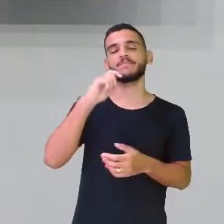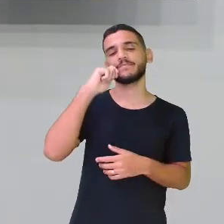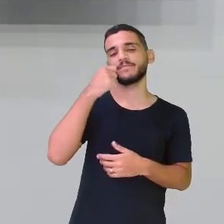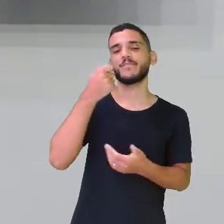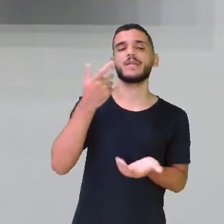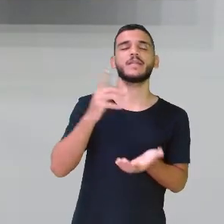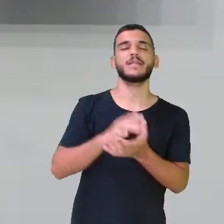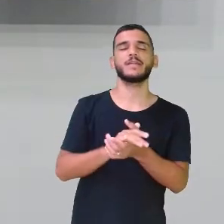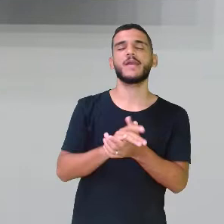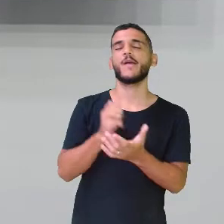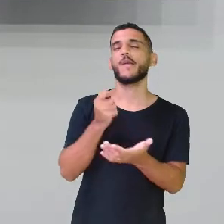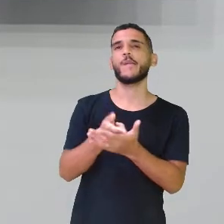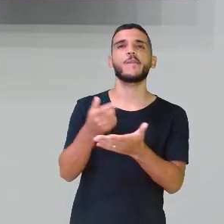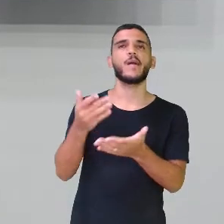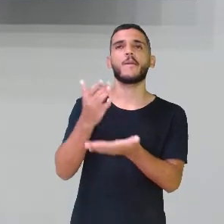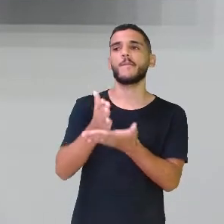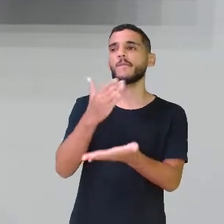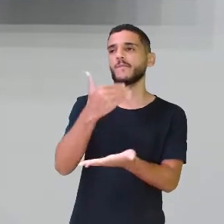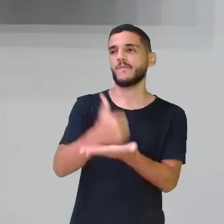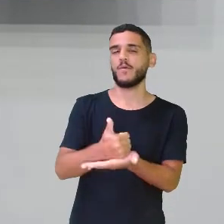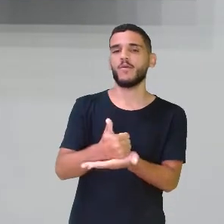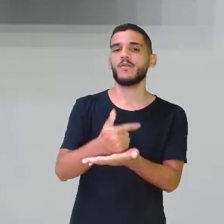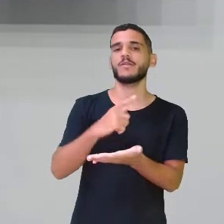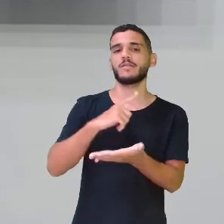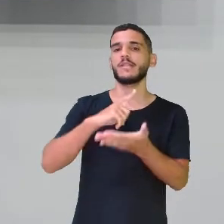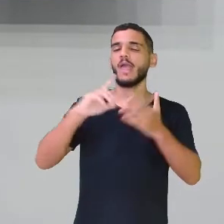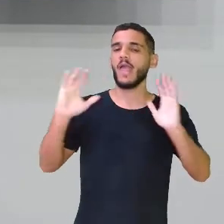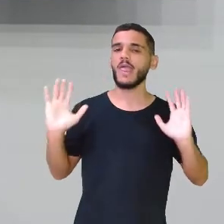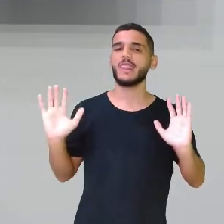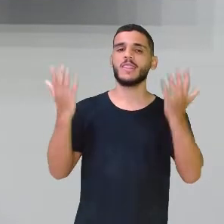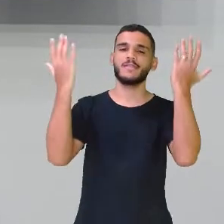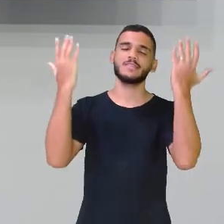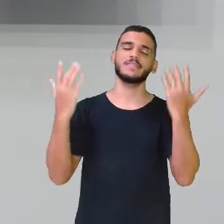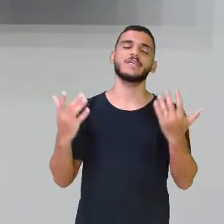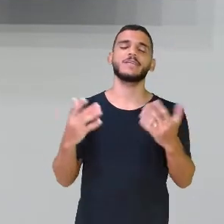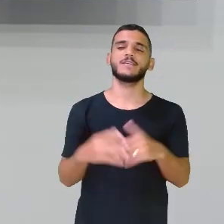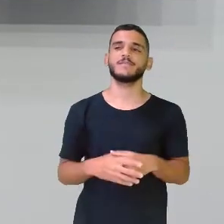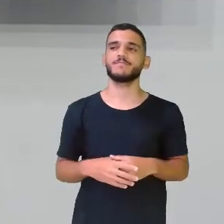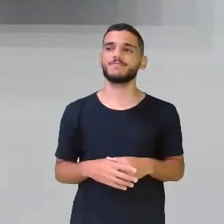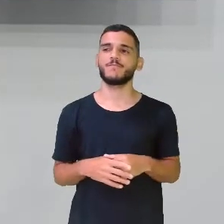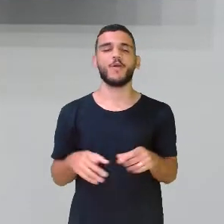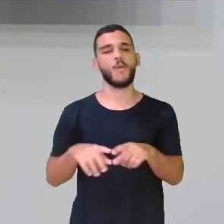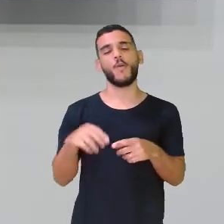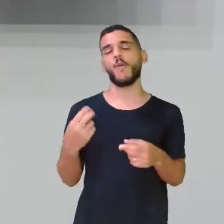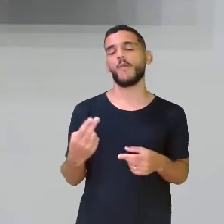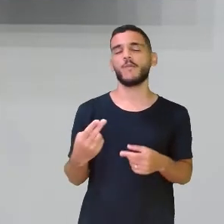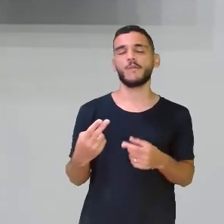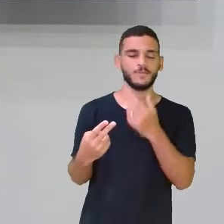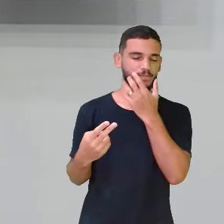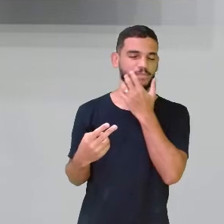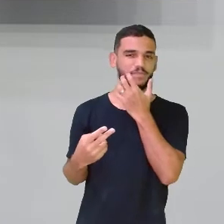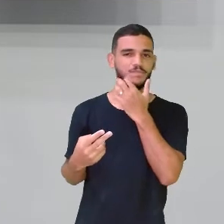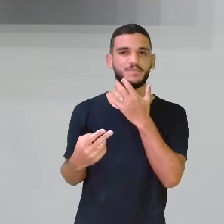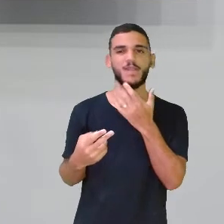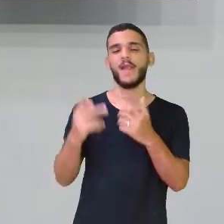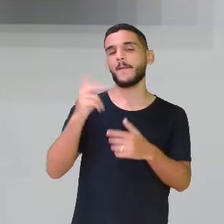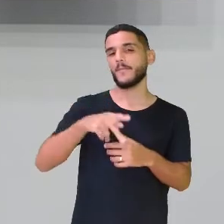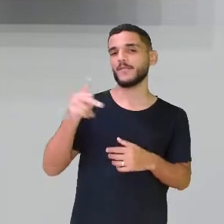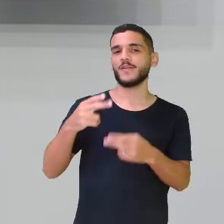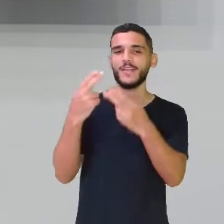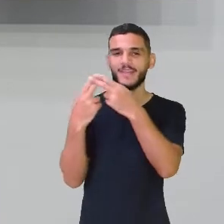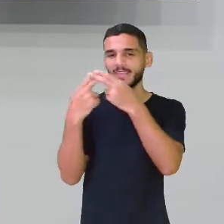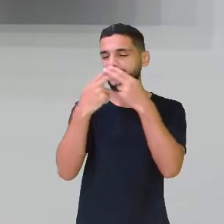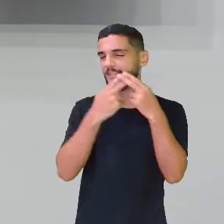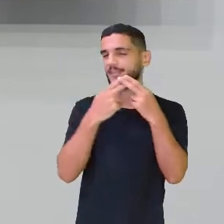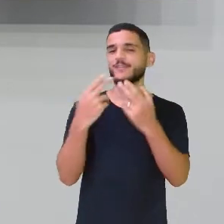para comemorar o aniversário, inclusive aqui a gente gosta muito de comemorar, viu? Inclusive a professora Iris, vez ou outra, traz